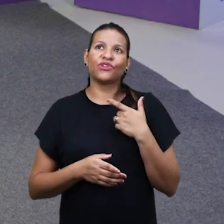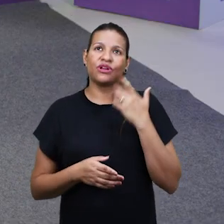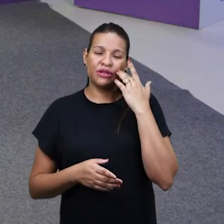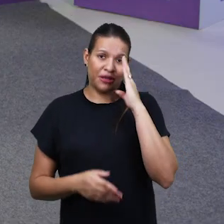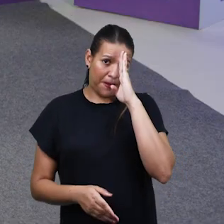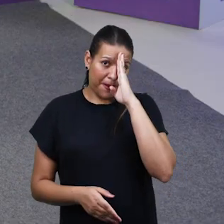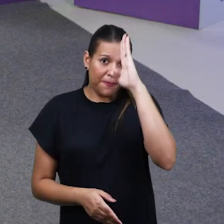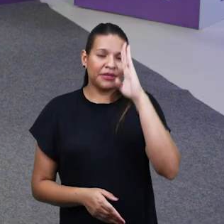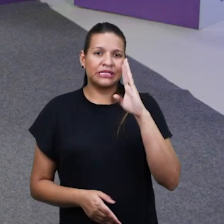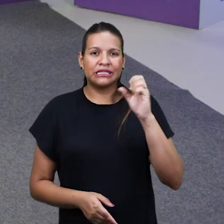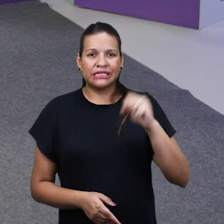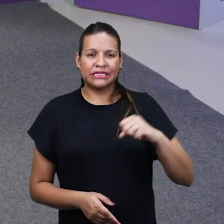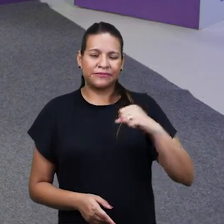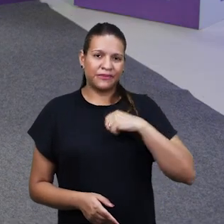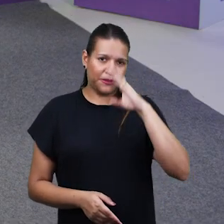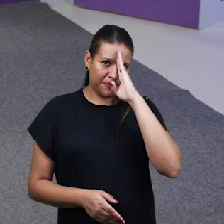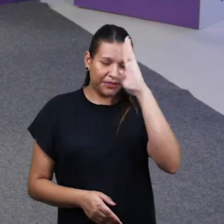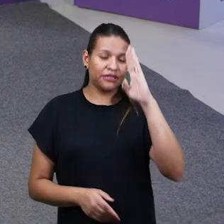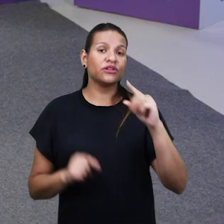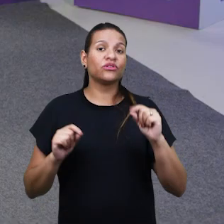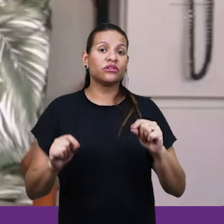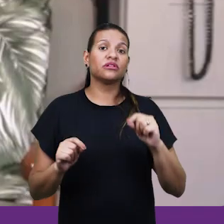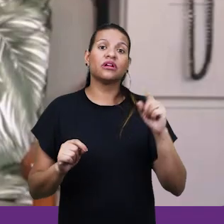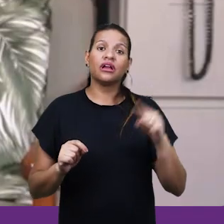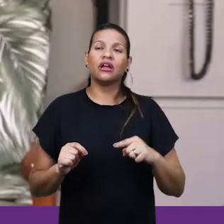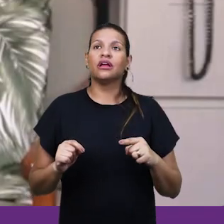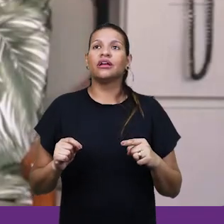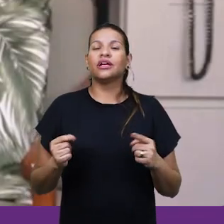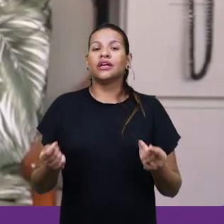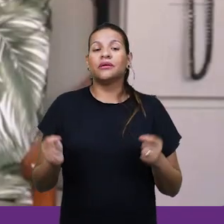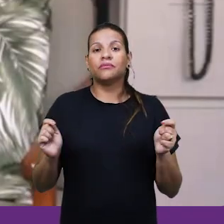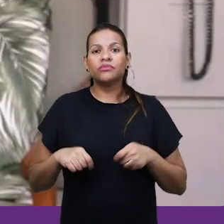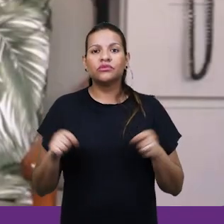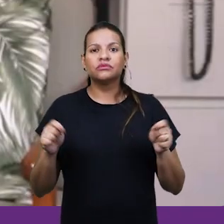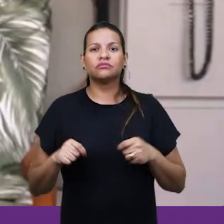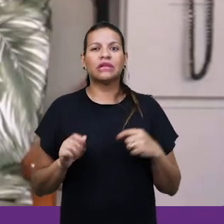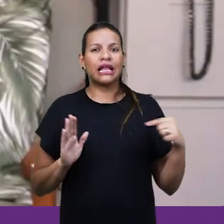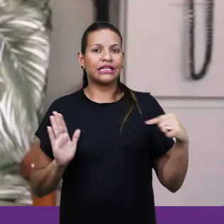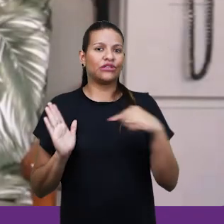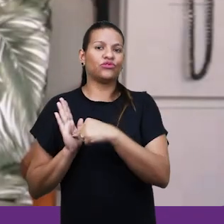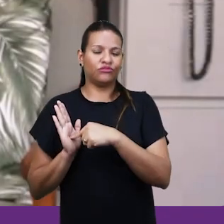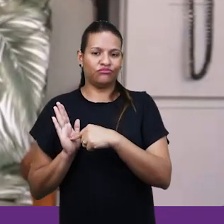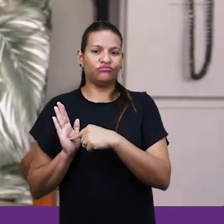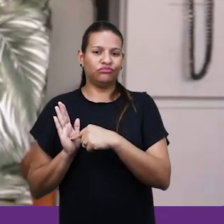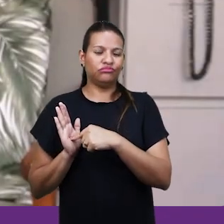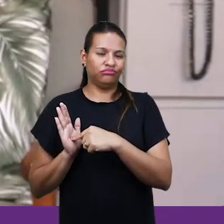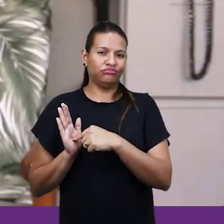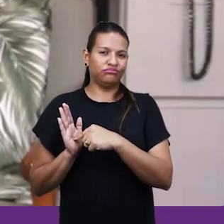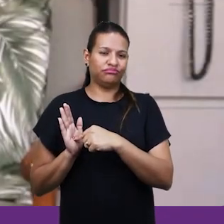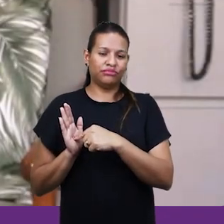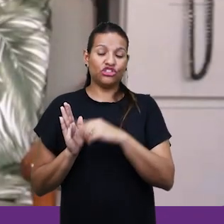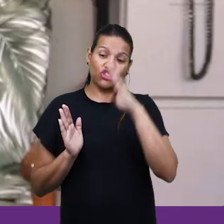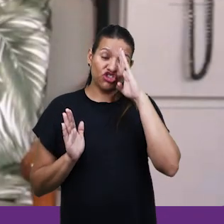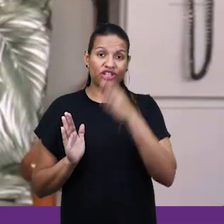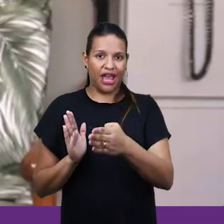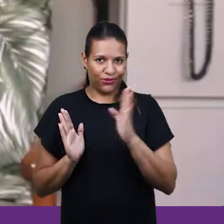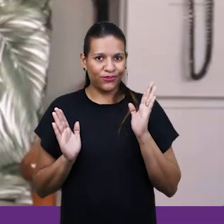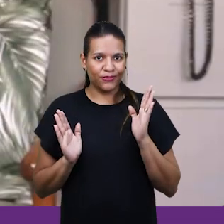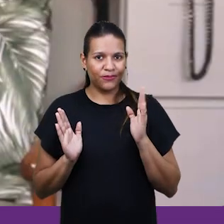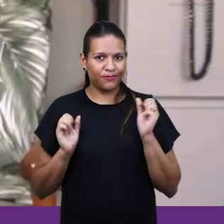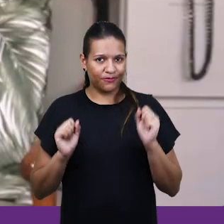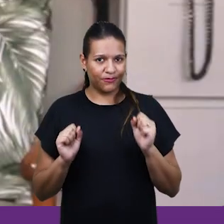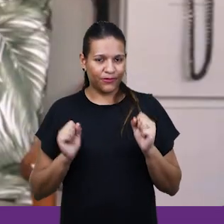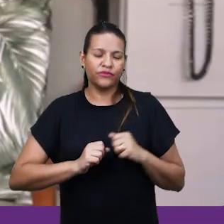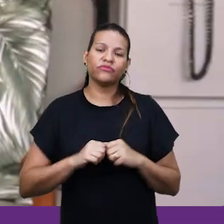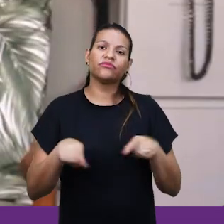de participação, né, direta do eleitorado, talvez a principal, a mais que chama atenção, né, no primeiro olhar, é